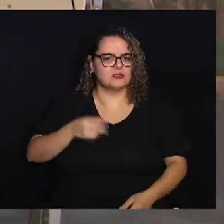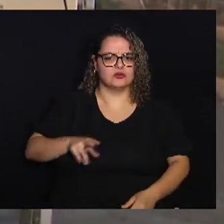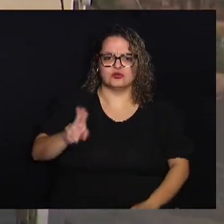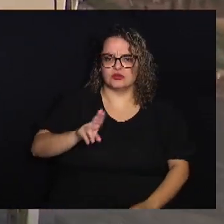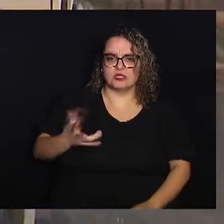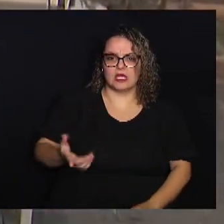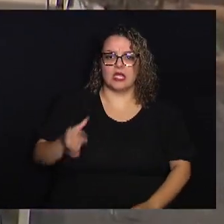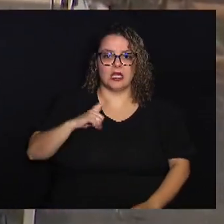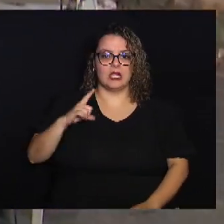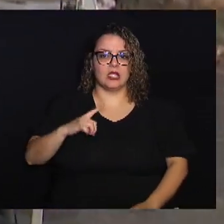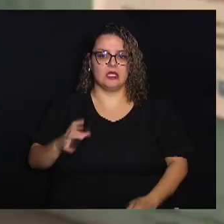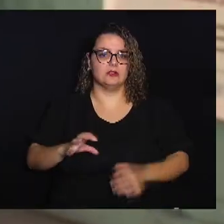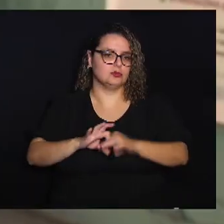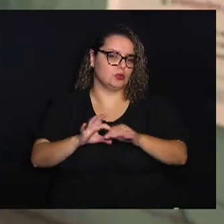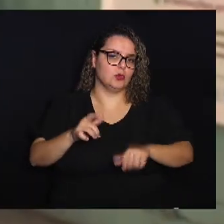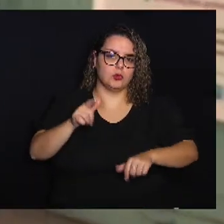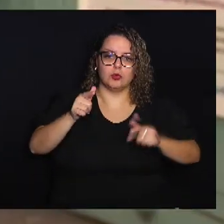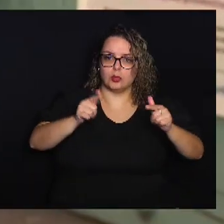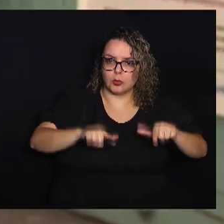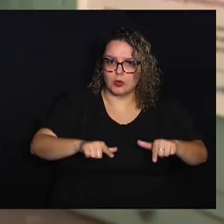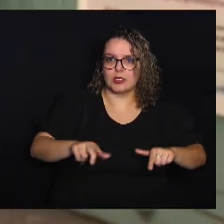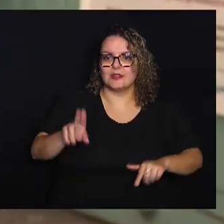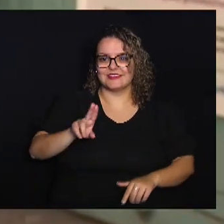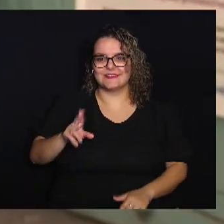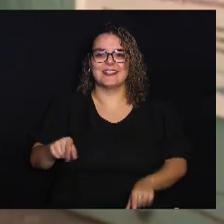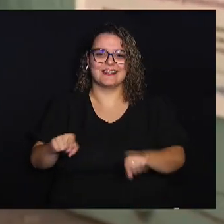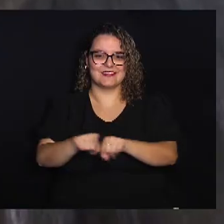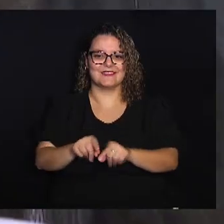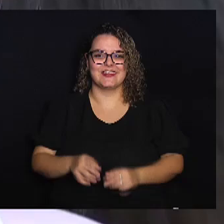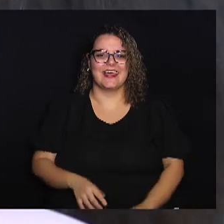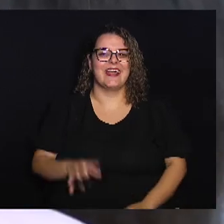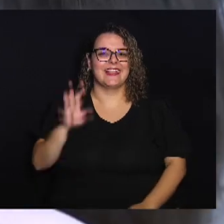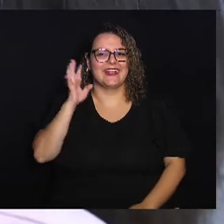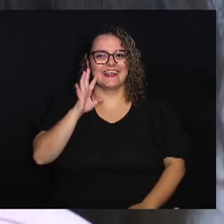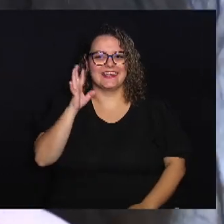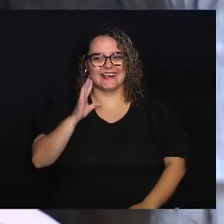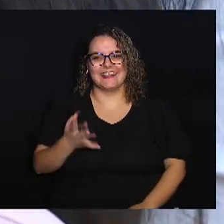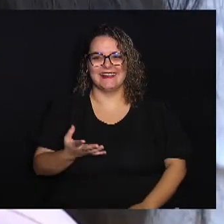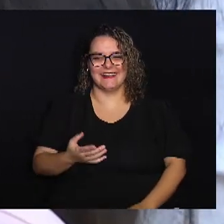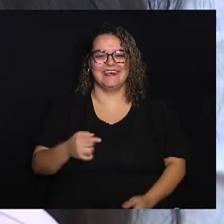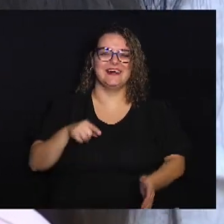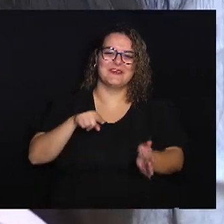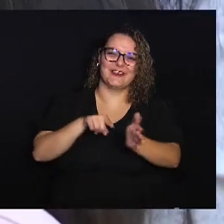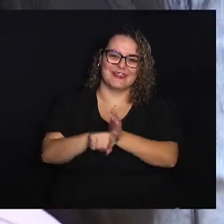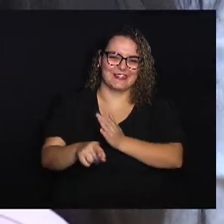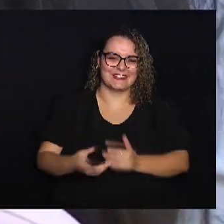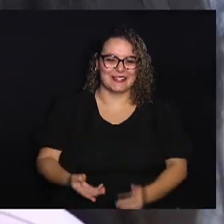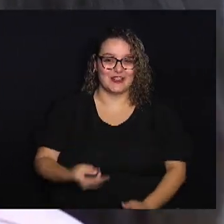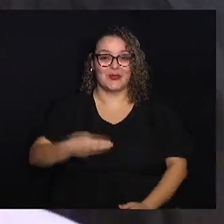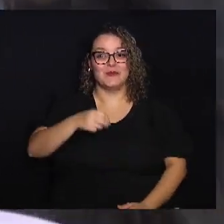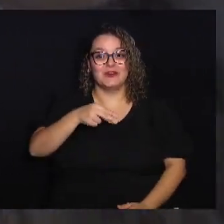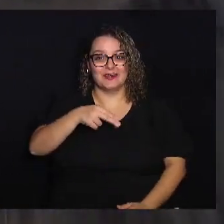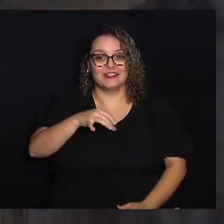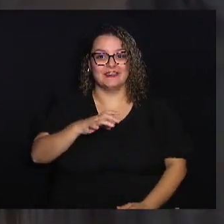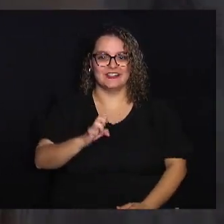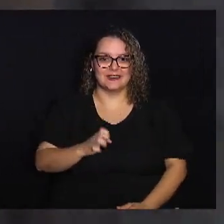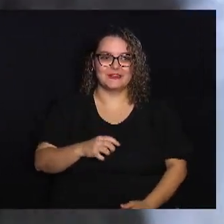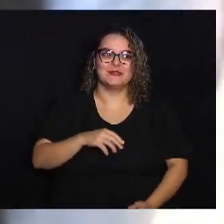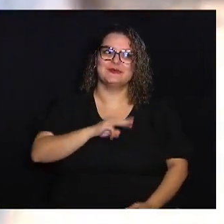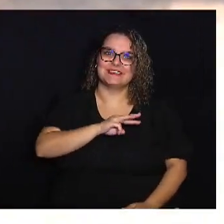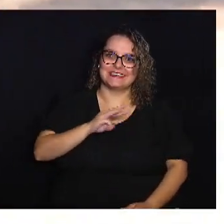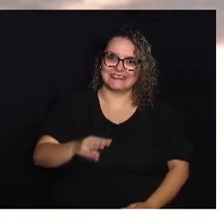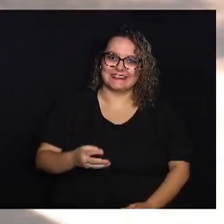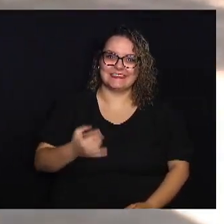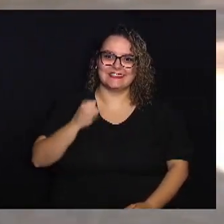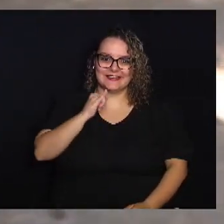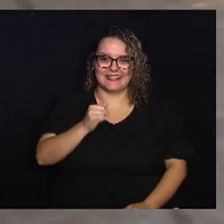tem disponível lá os locais onde a gente está instalado também. Legal, legal. Eu perguntei para a Monique se ela sabe o site, né? Já pensou que pegadinha? Se você